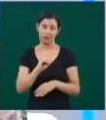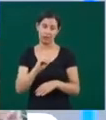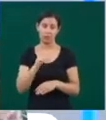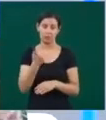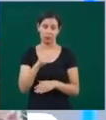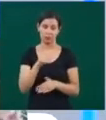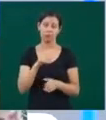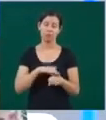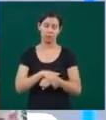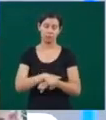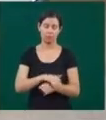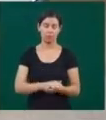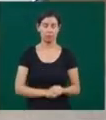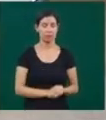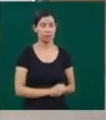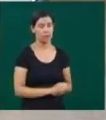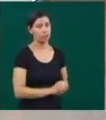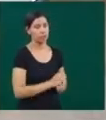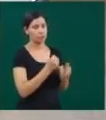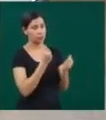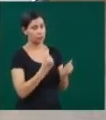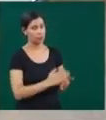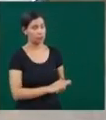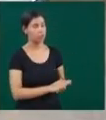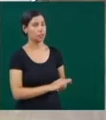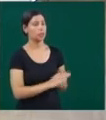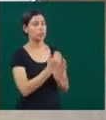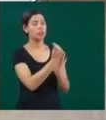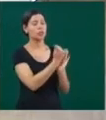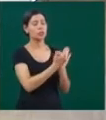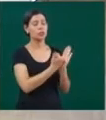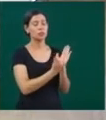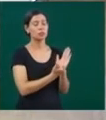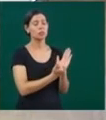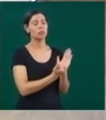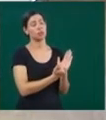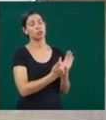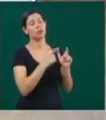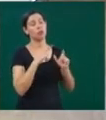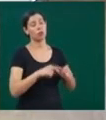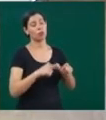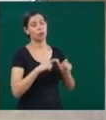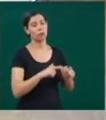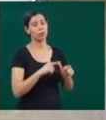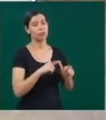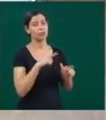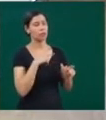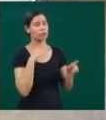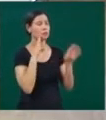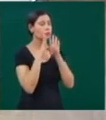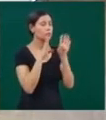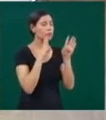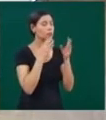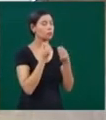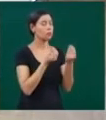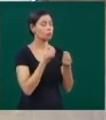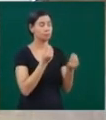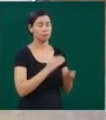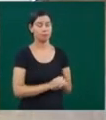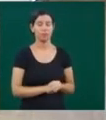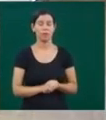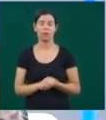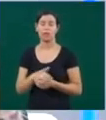umas 10 11 é como são muitos lugares eu acho que vale a gente falar da programação onde a gente consegue encontrar uma página no facebook que o que tem que